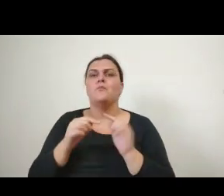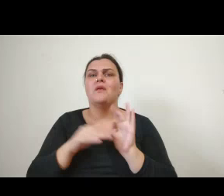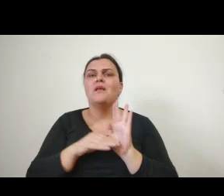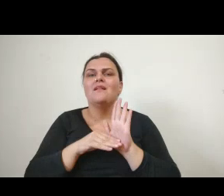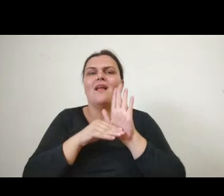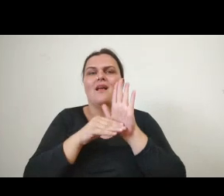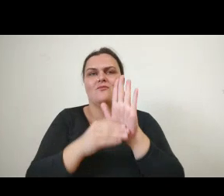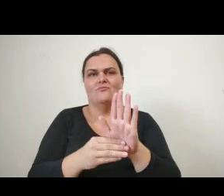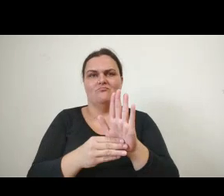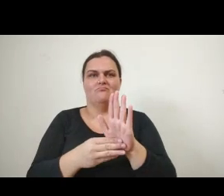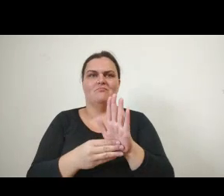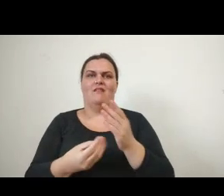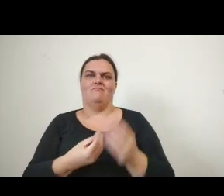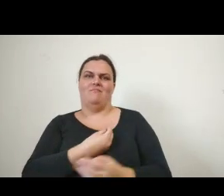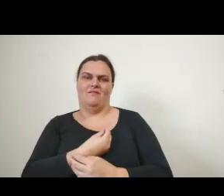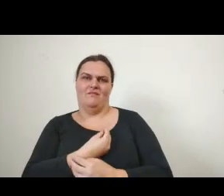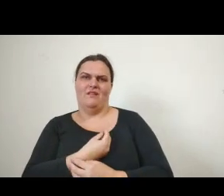como a polinização,